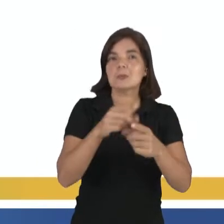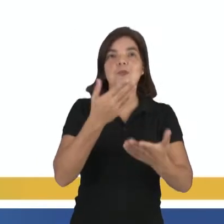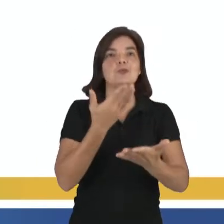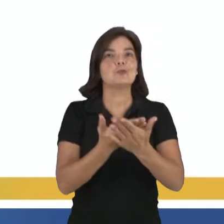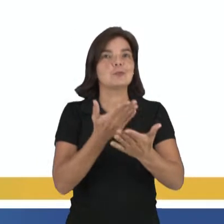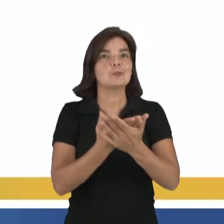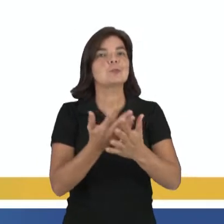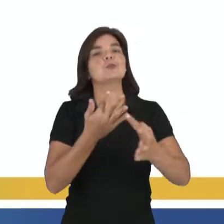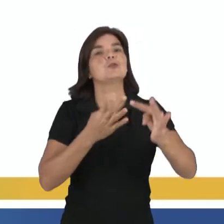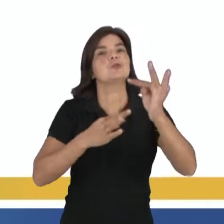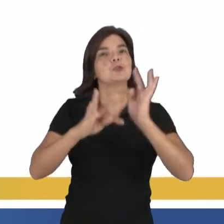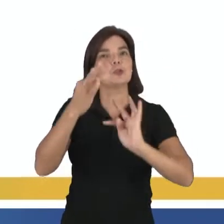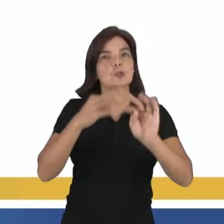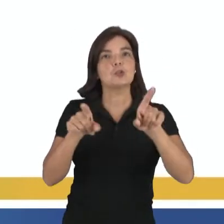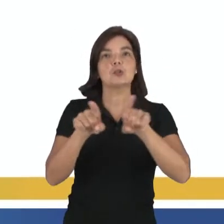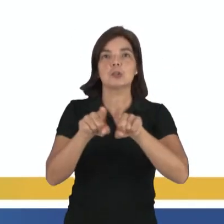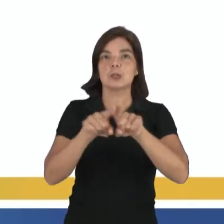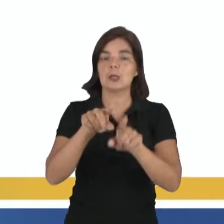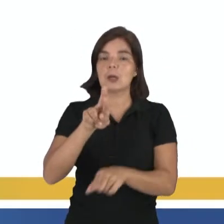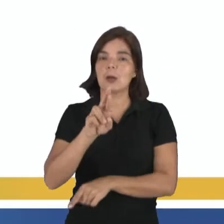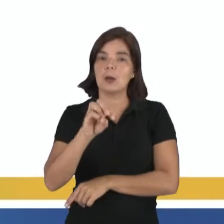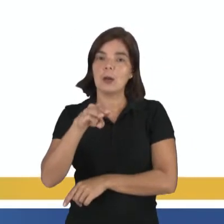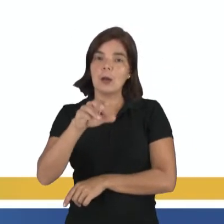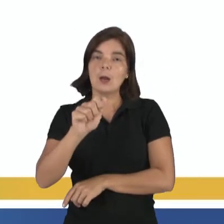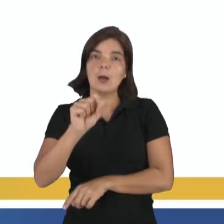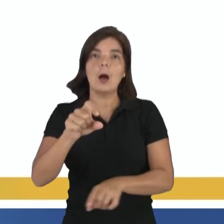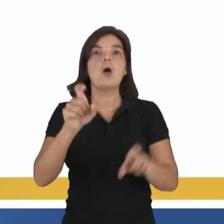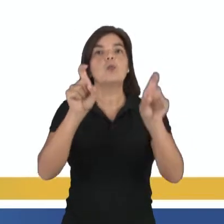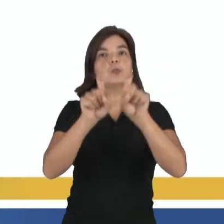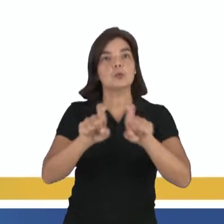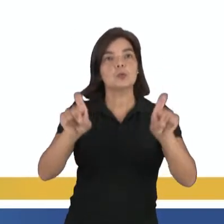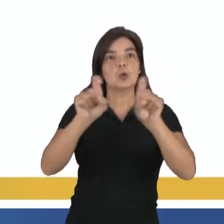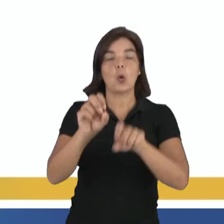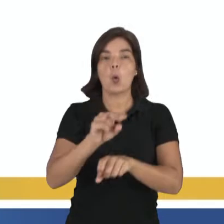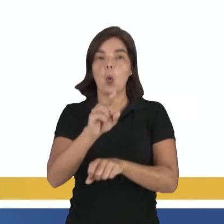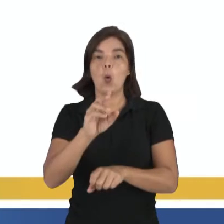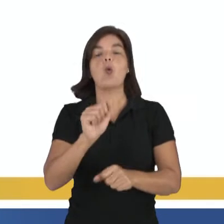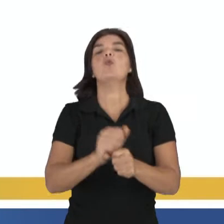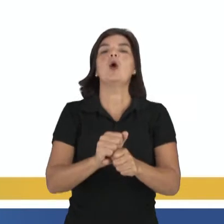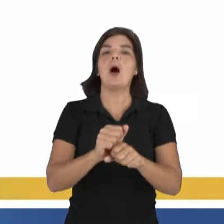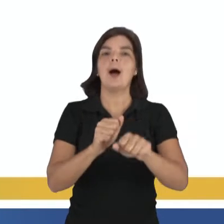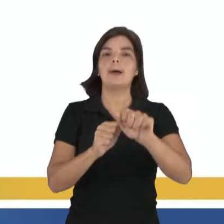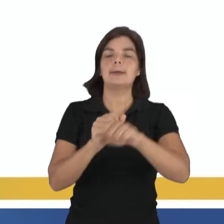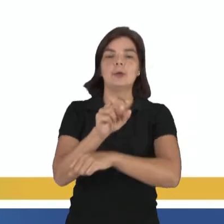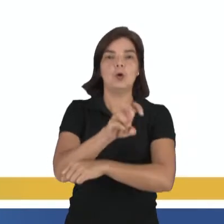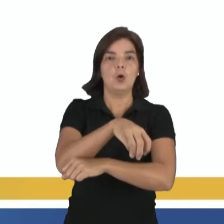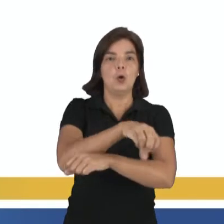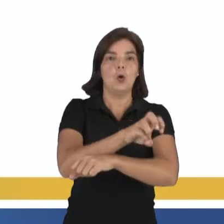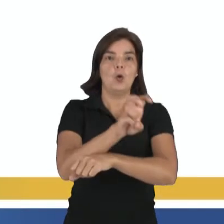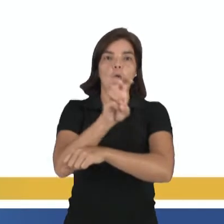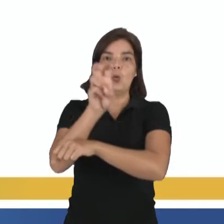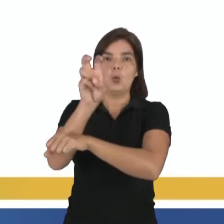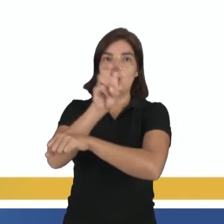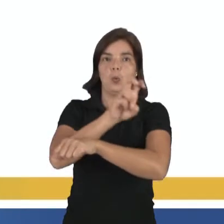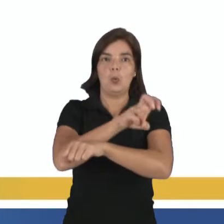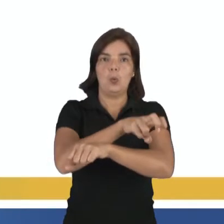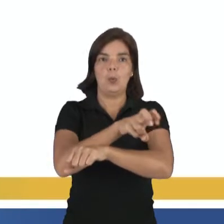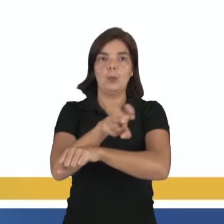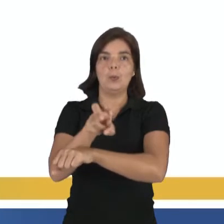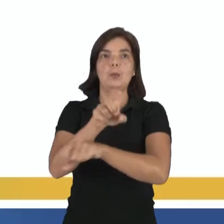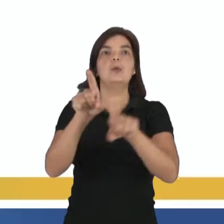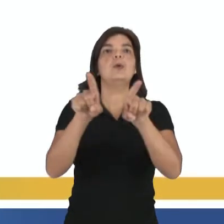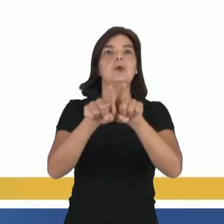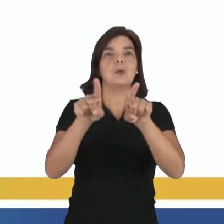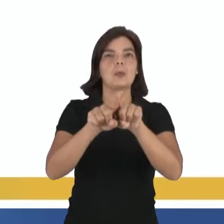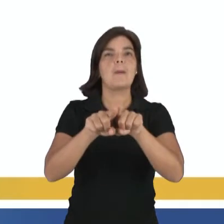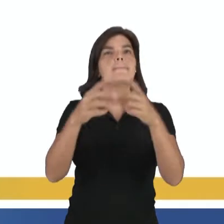tecnologia. Ramos como a nanotecnologia, a computação ou a robótica, além de vários outros, passaram a trazer o significado